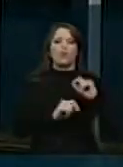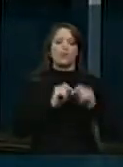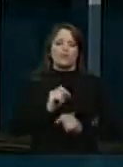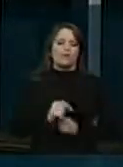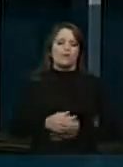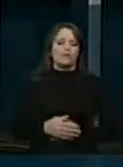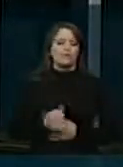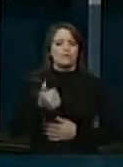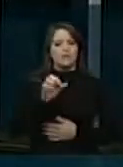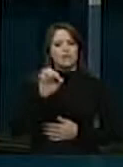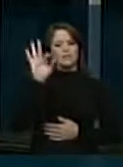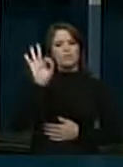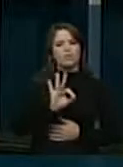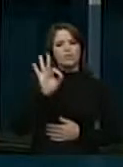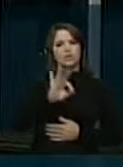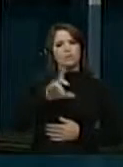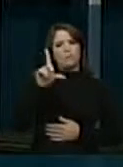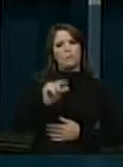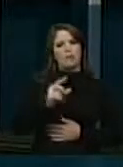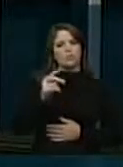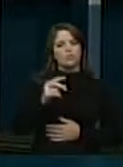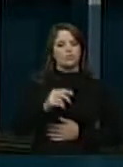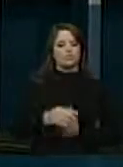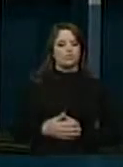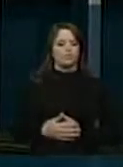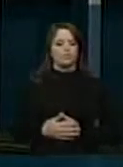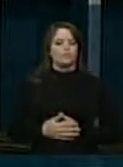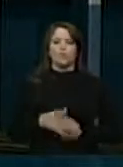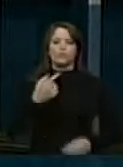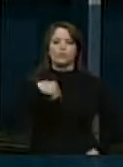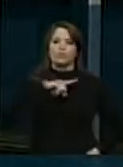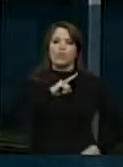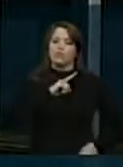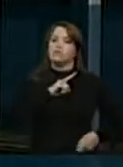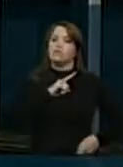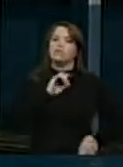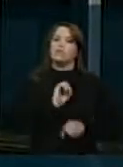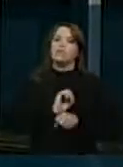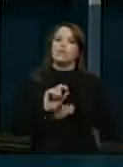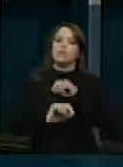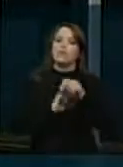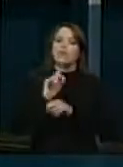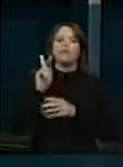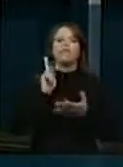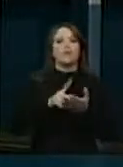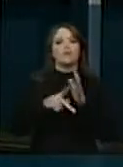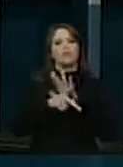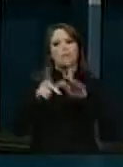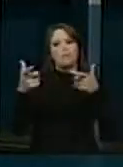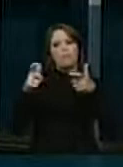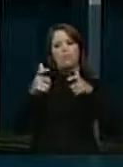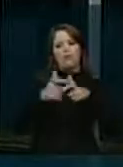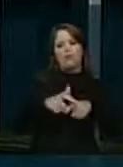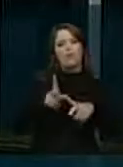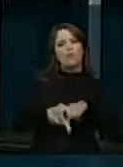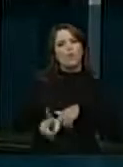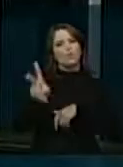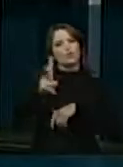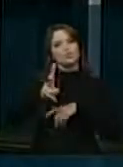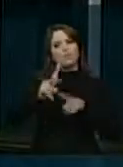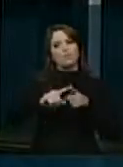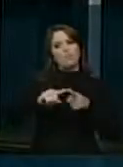dos 10%, abaixo dos 2 dígitos, esperamos que, de fato, essa redução possa continuar